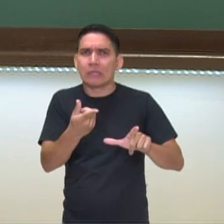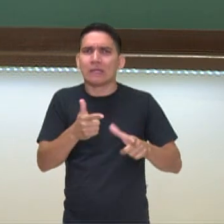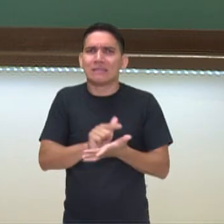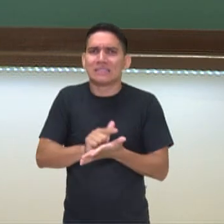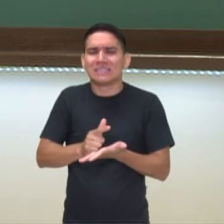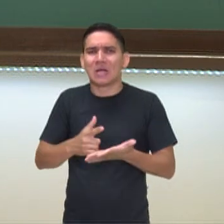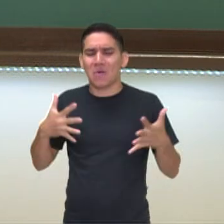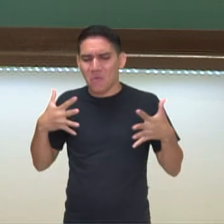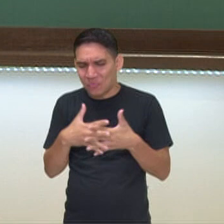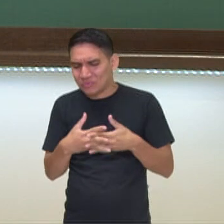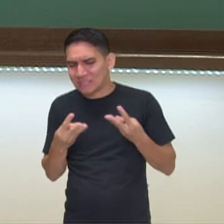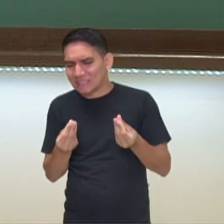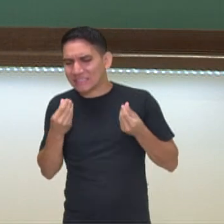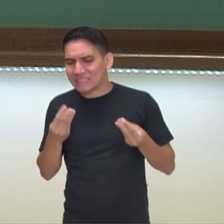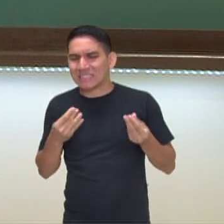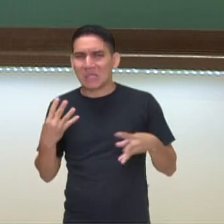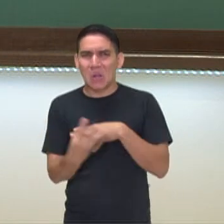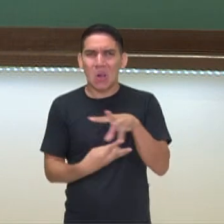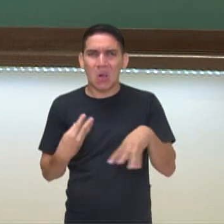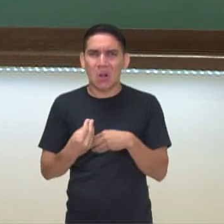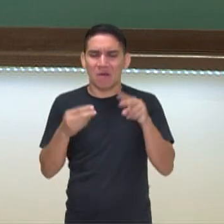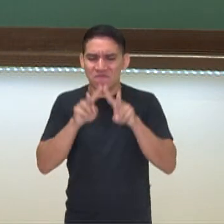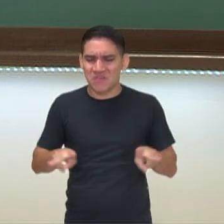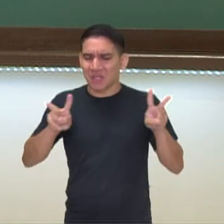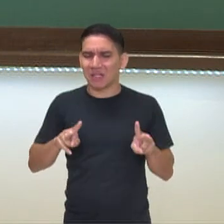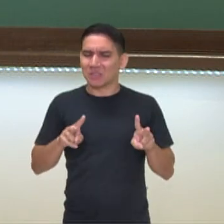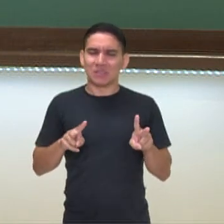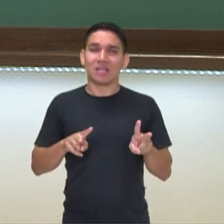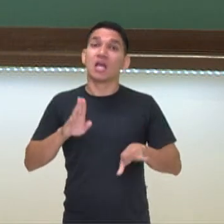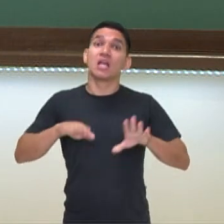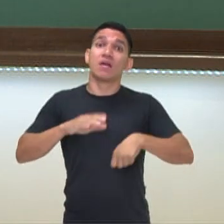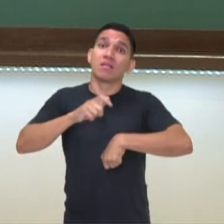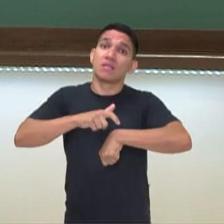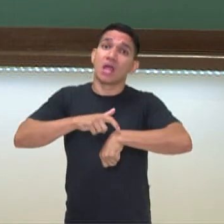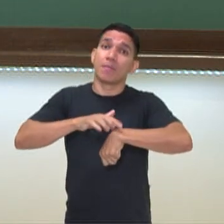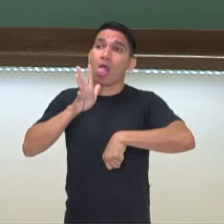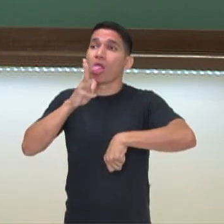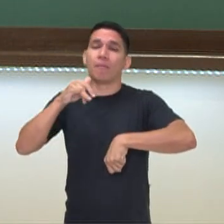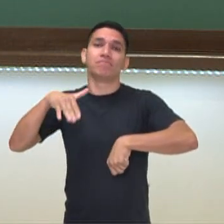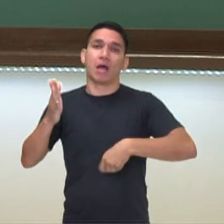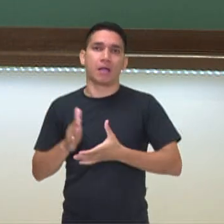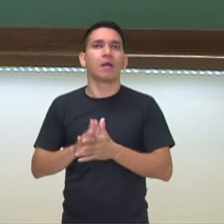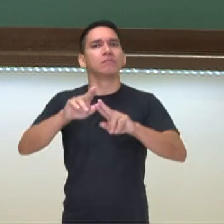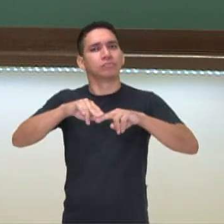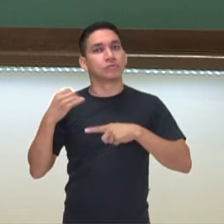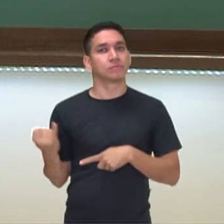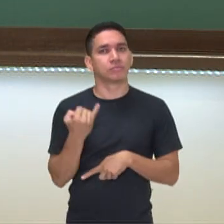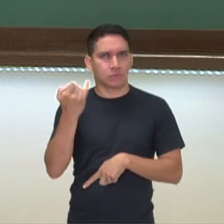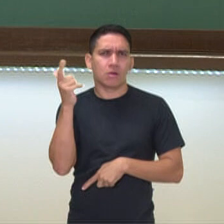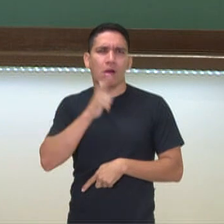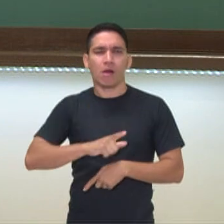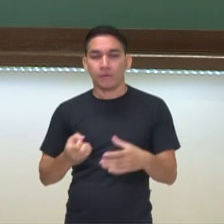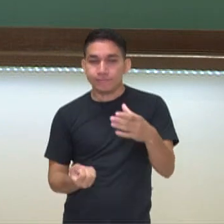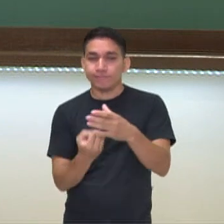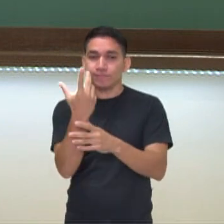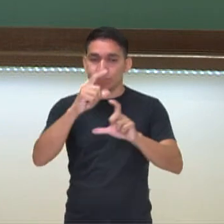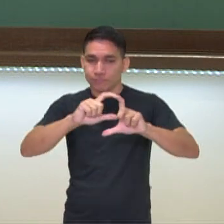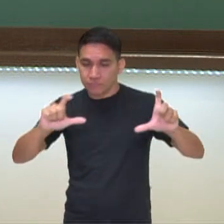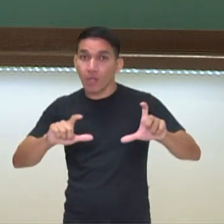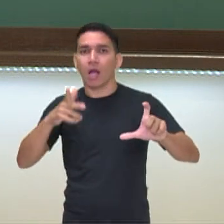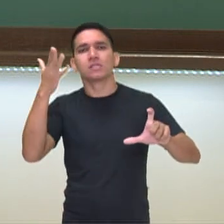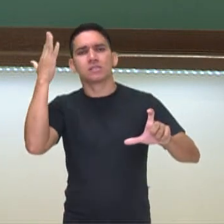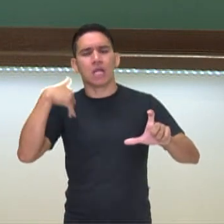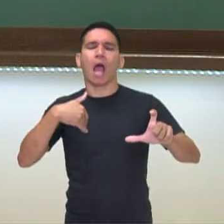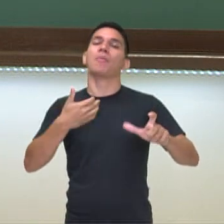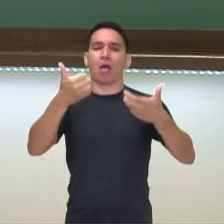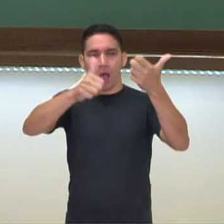acaba, que não tem como otimizar esse tempo. É importante sim que você saiba construir e saiba analisar ele, porque